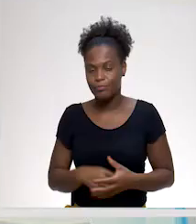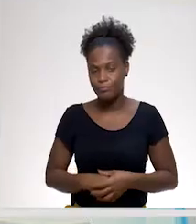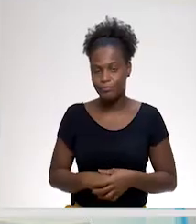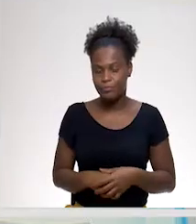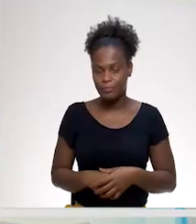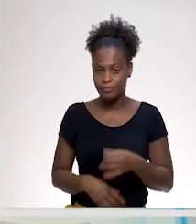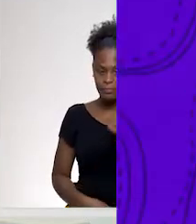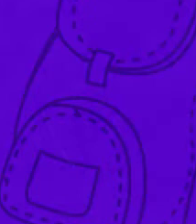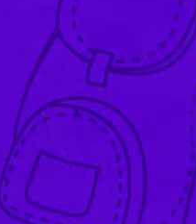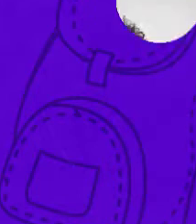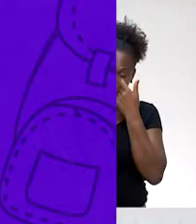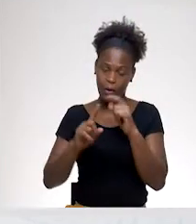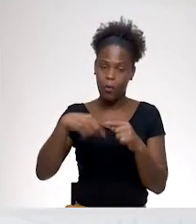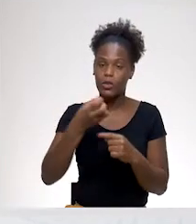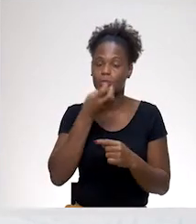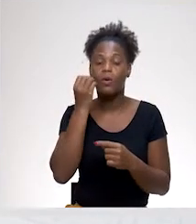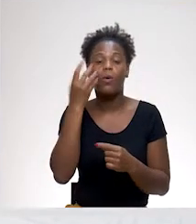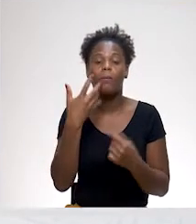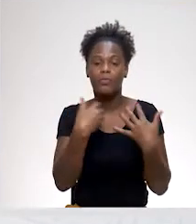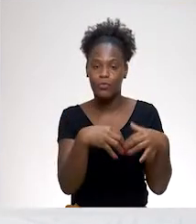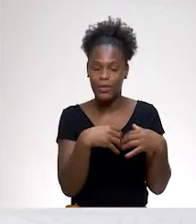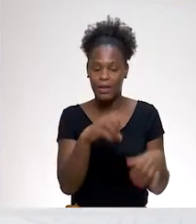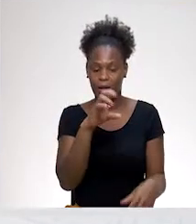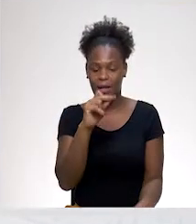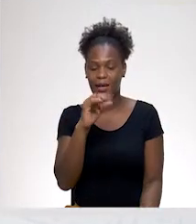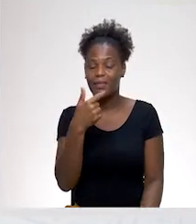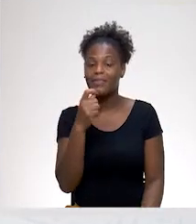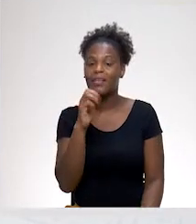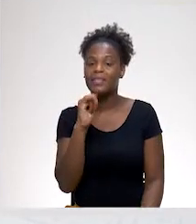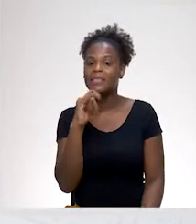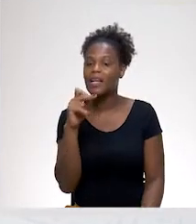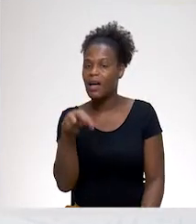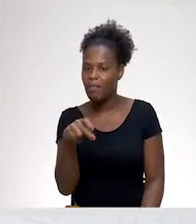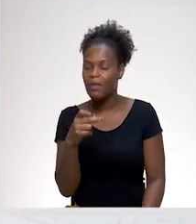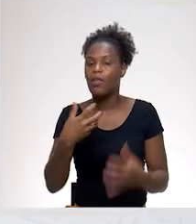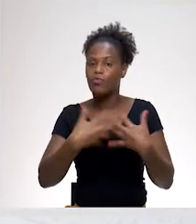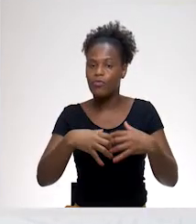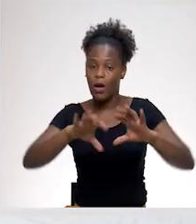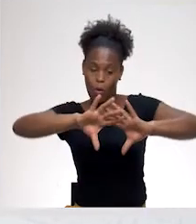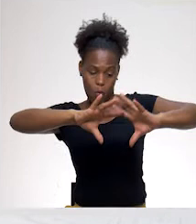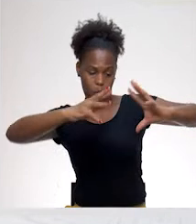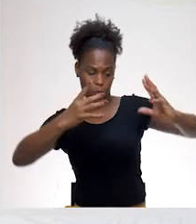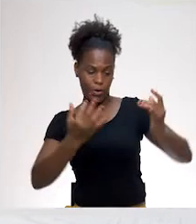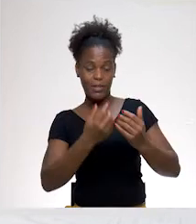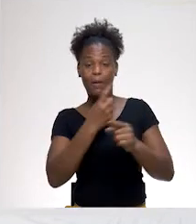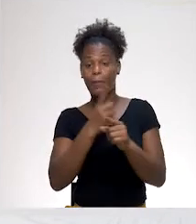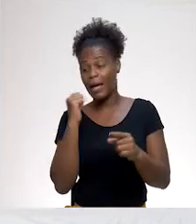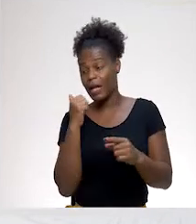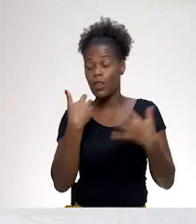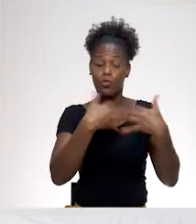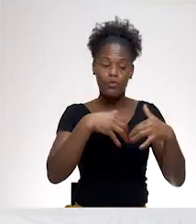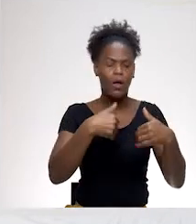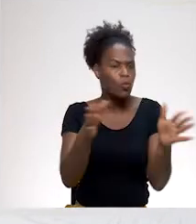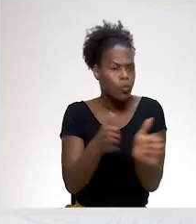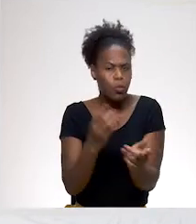provisória. Outra característica da dúvida cartesiana é uma dúvida universal. Por quê? Porque